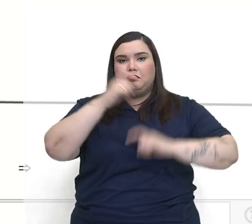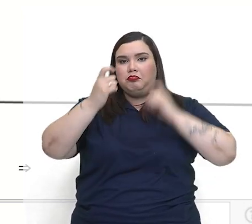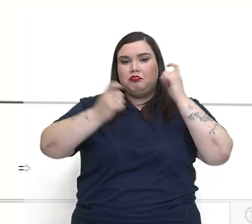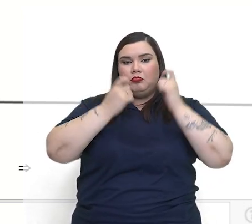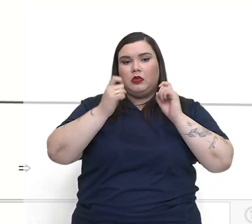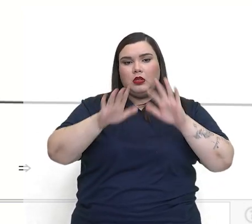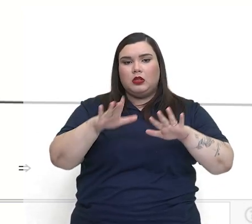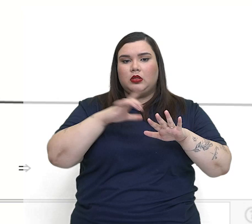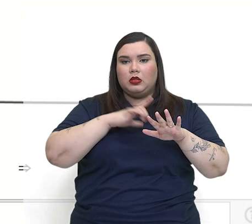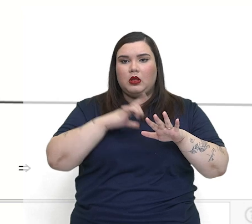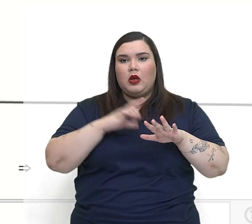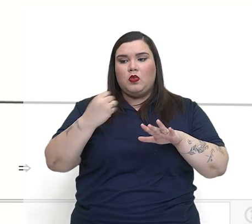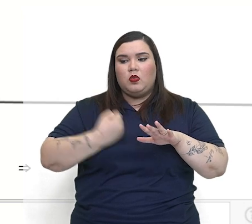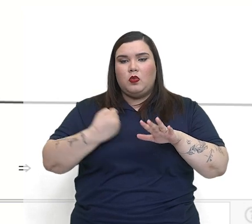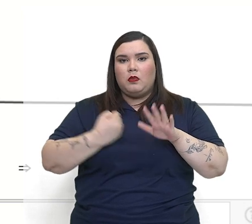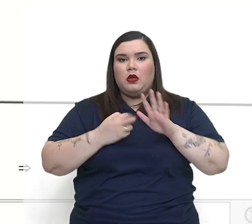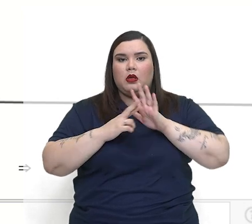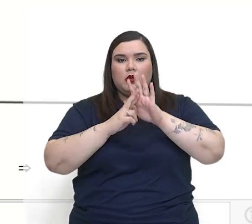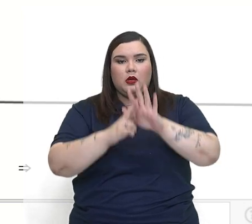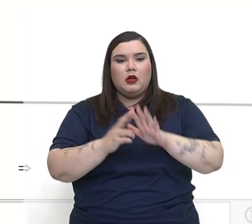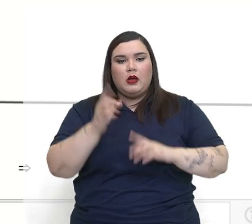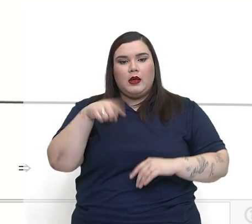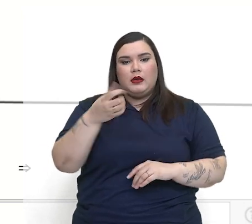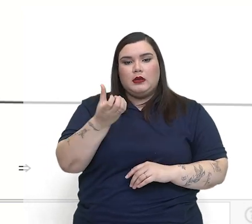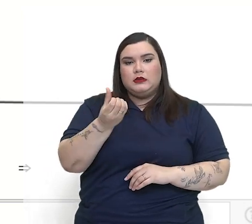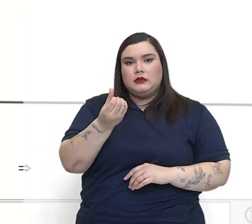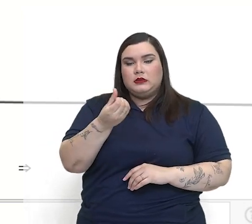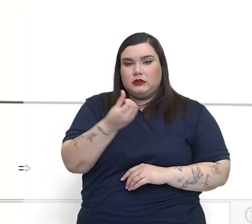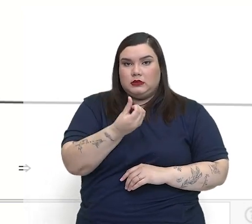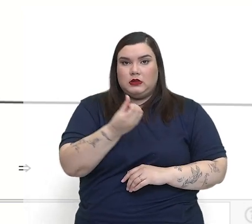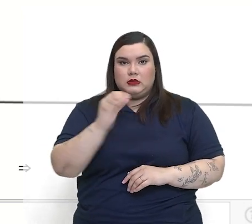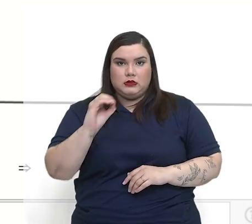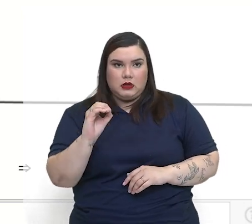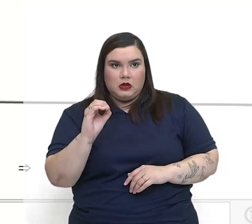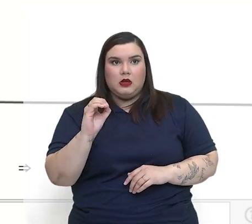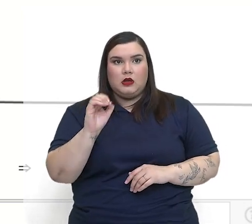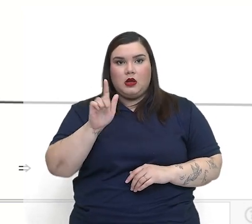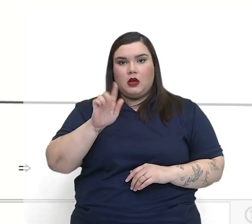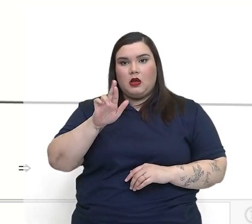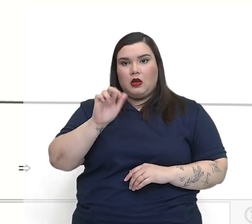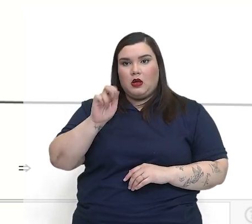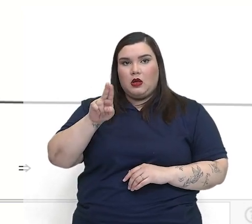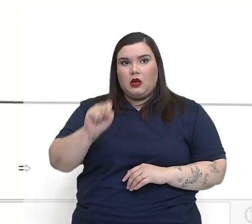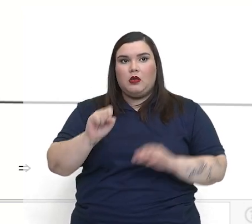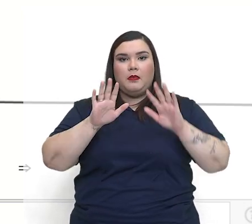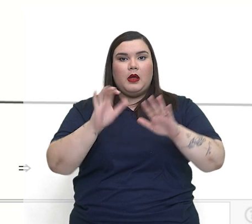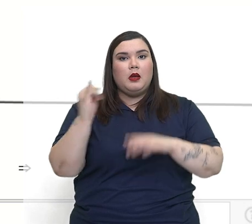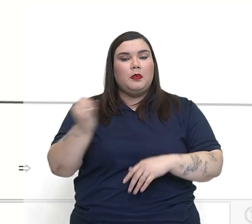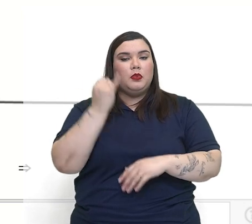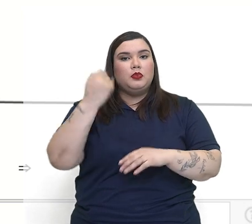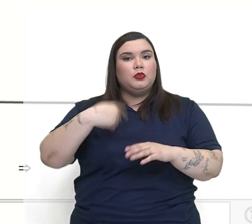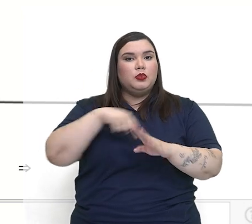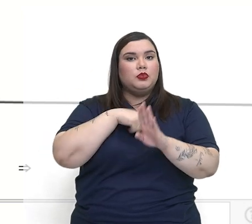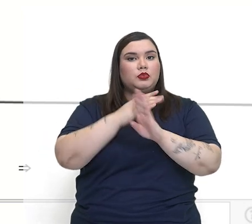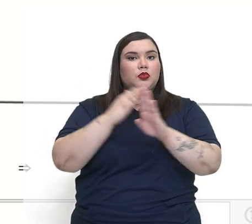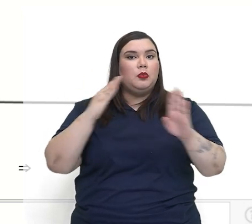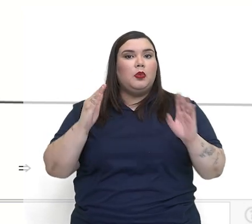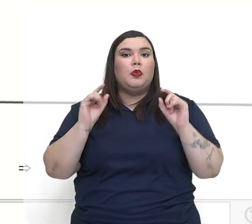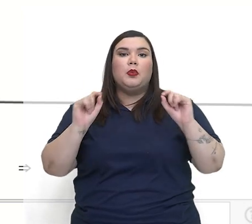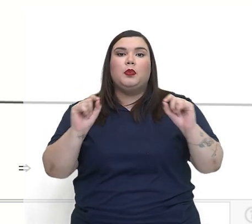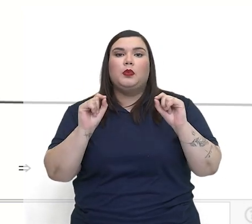preocupando tanto. Tem as medidas dele, né, que vale 60 graus, né? Mas eles não são importantes. O que é importante para nós aqui é identificarmos o que